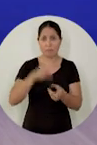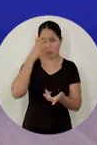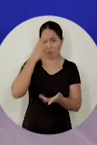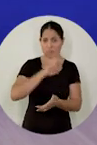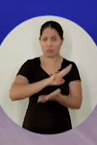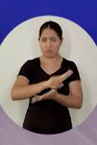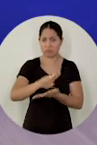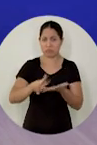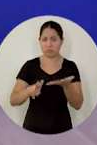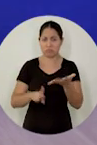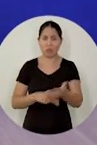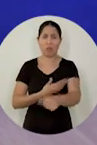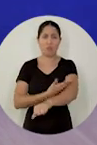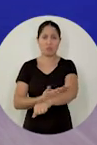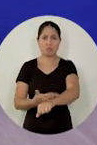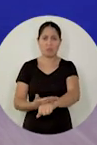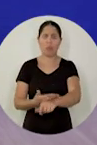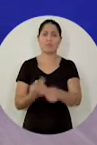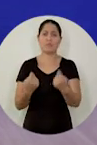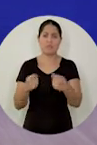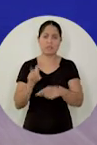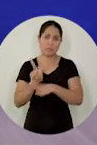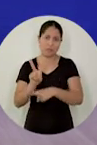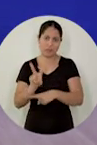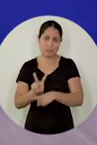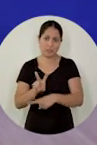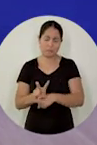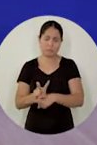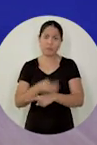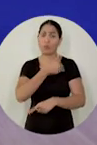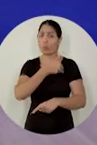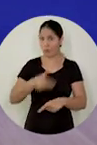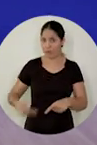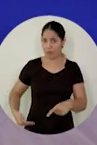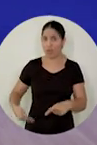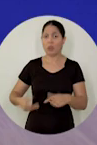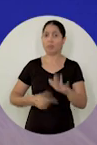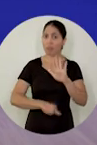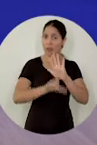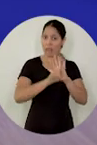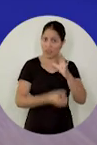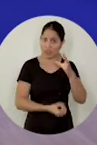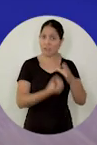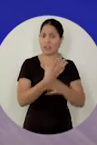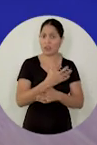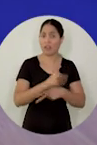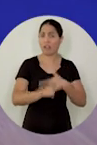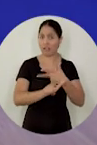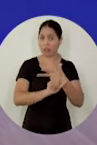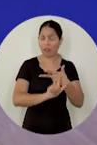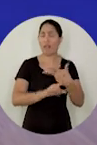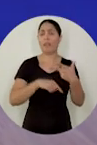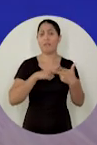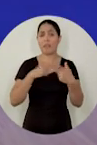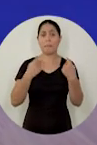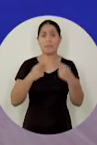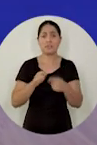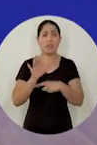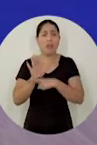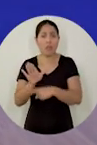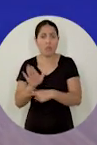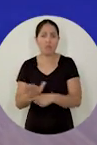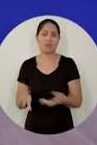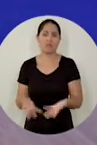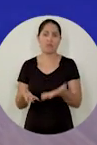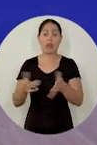futuras gerações deve ser inegociável. O Estado legislador necessita de maior rigor na legislação